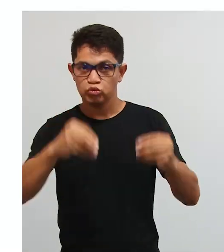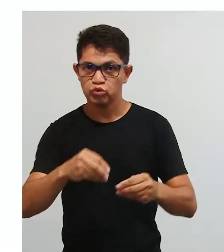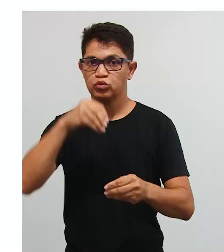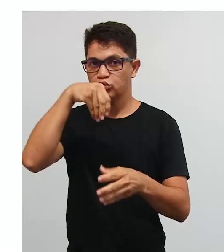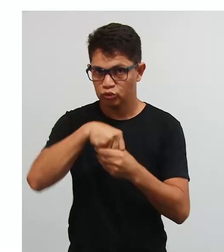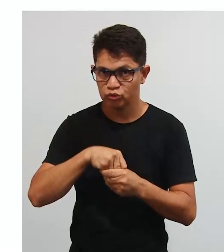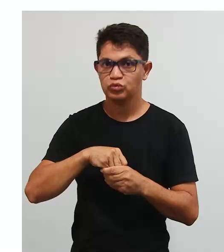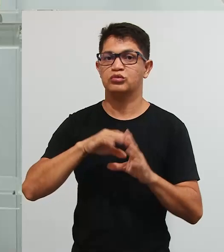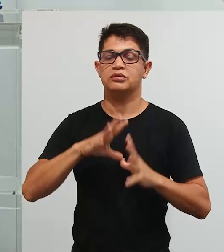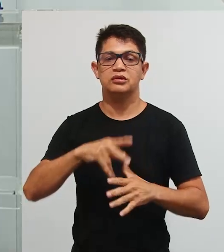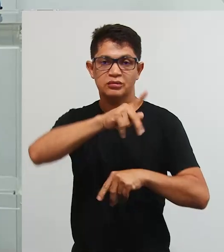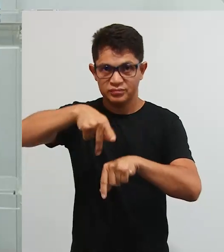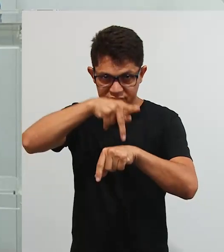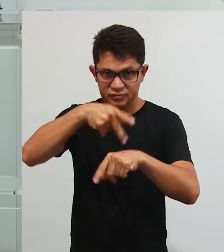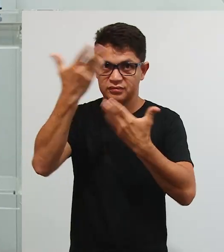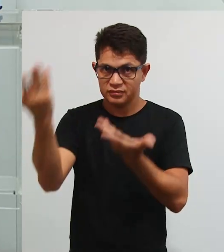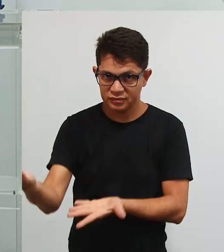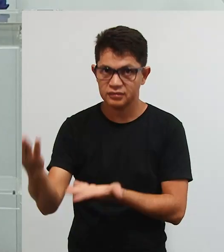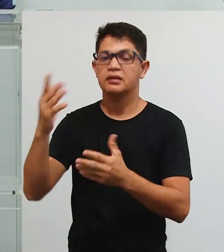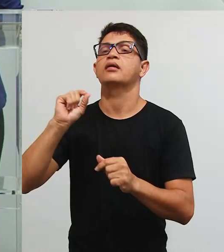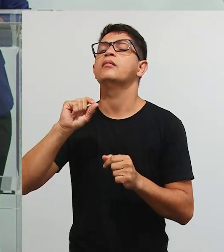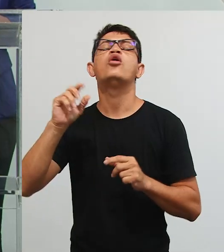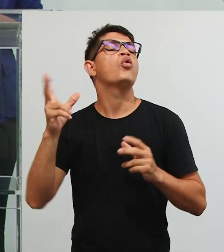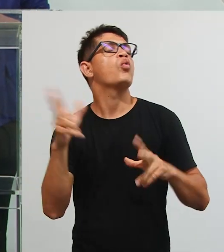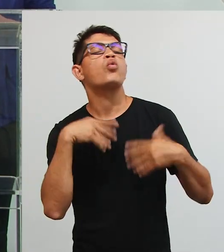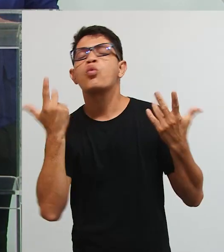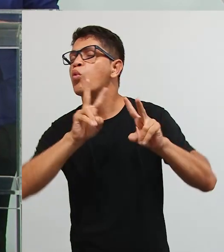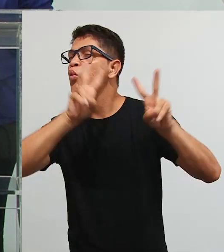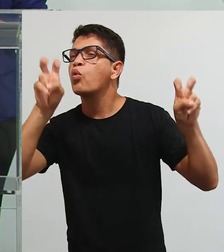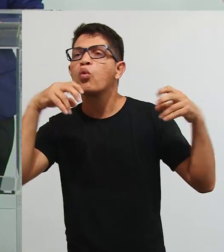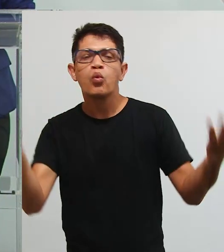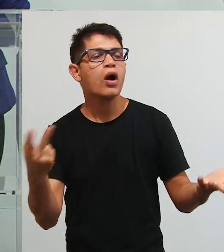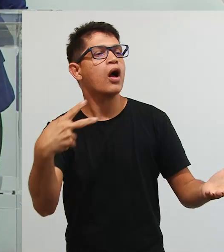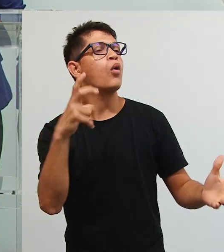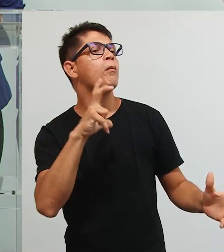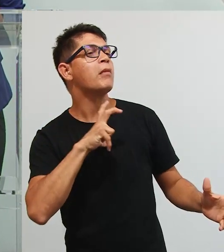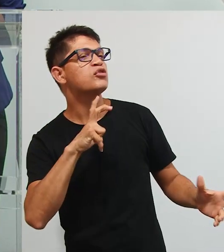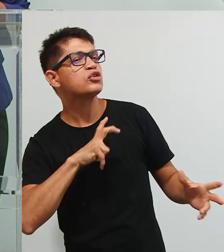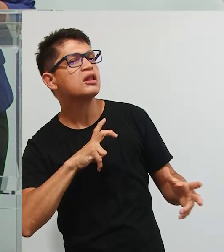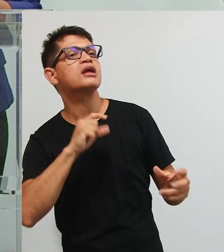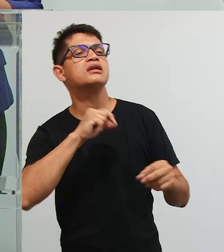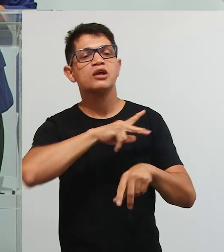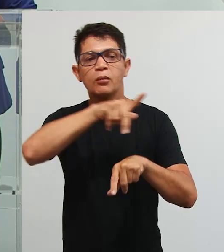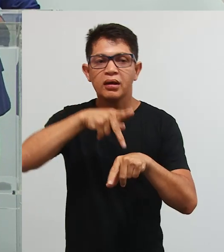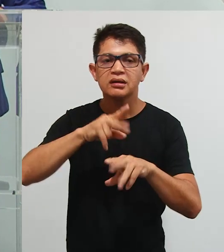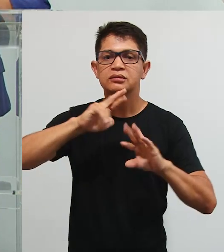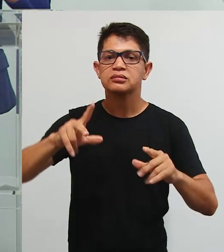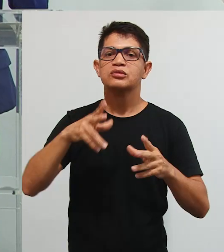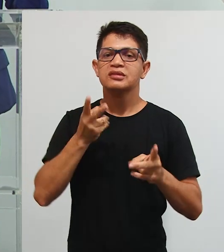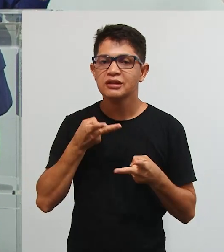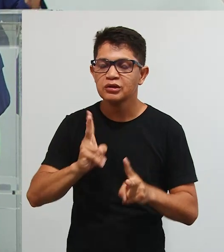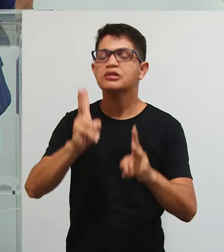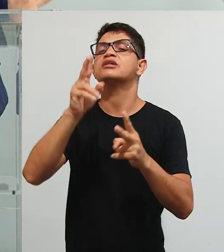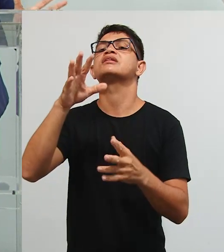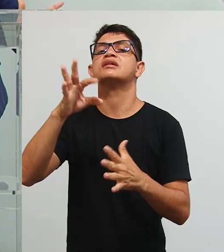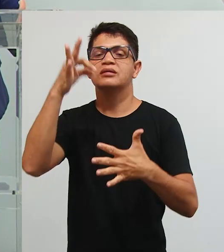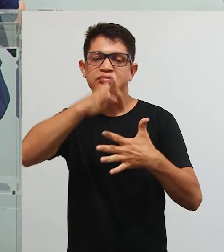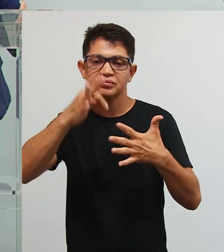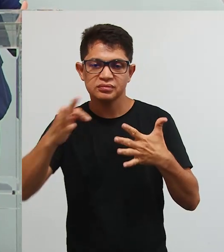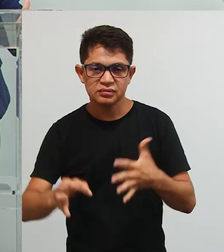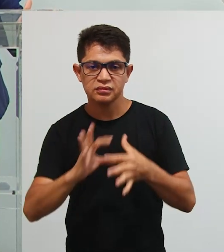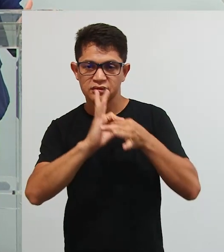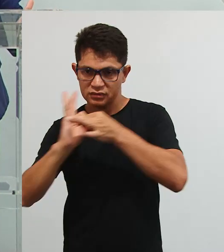particularidades do nosso país. Que particularidades são essas? Nós temos um país que é